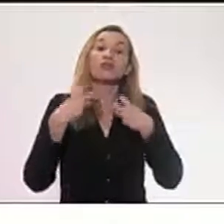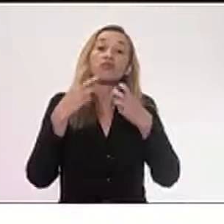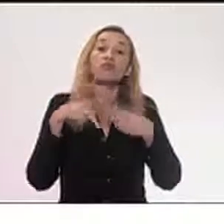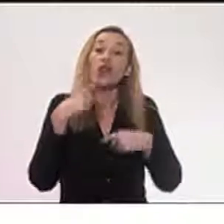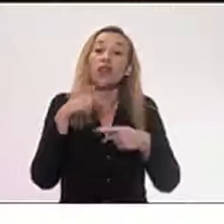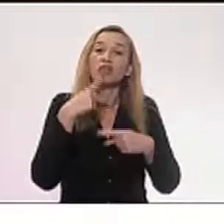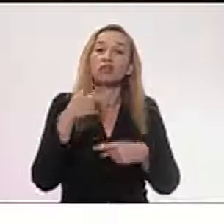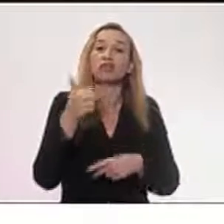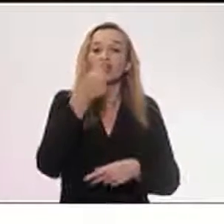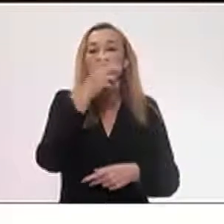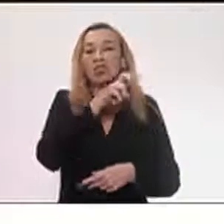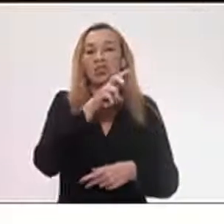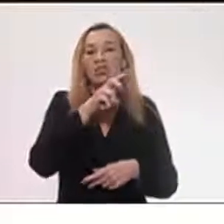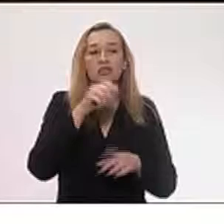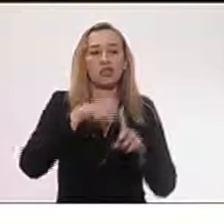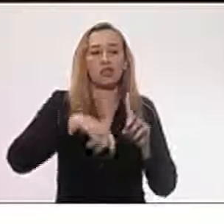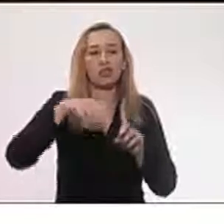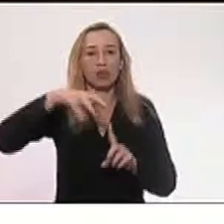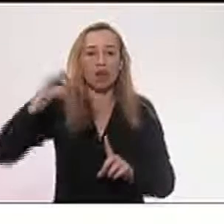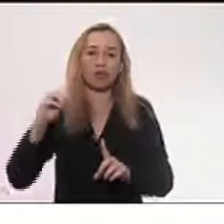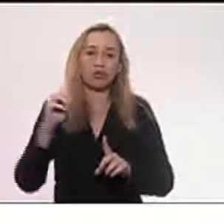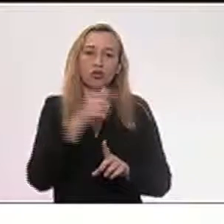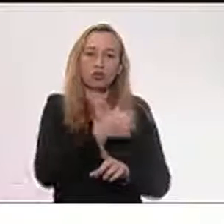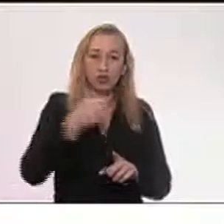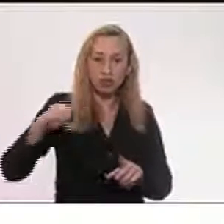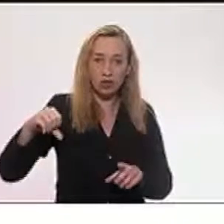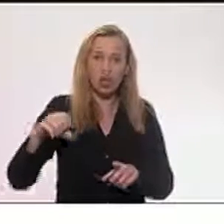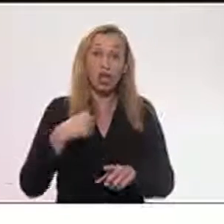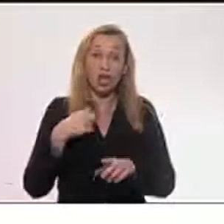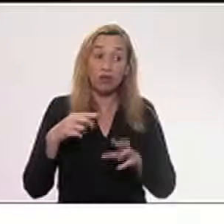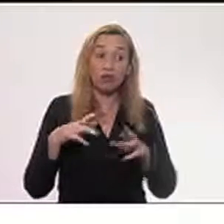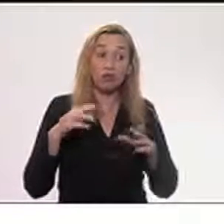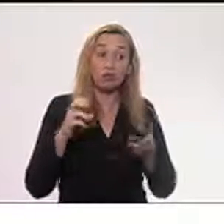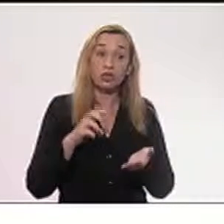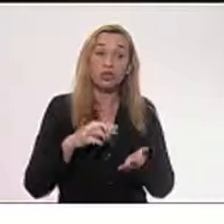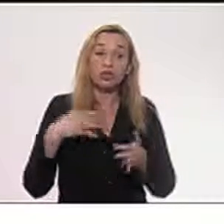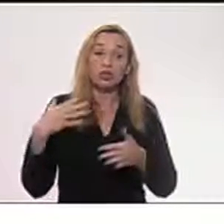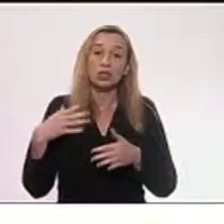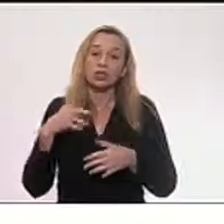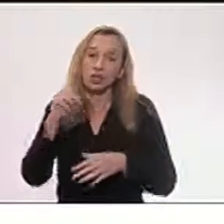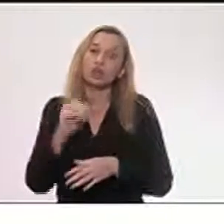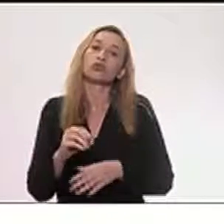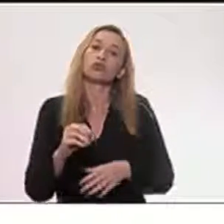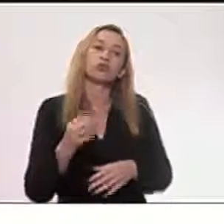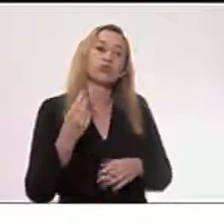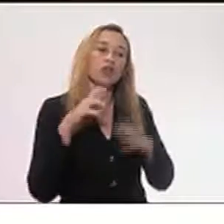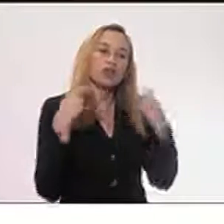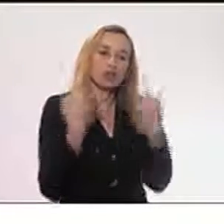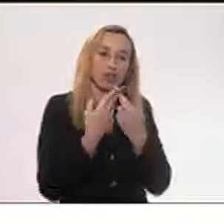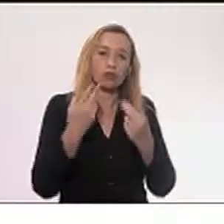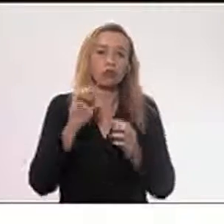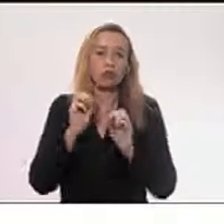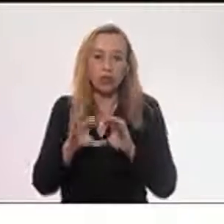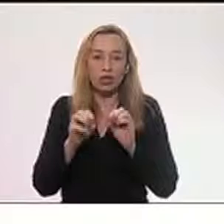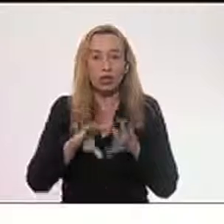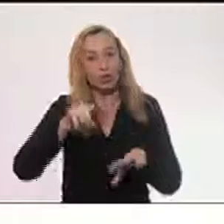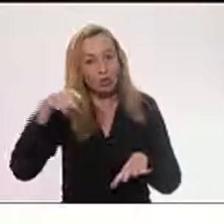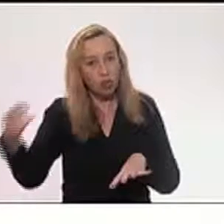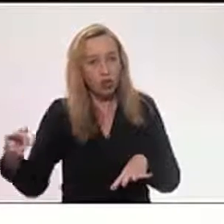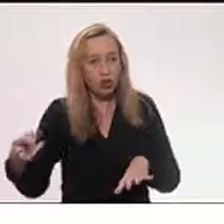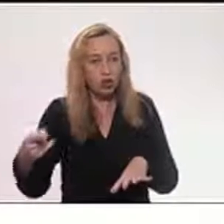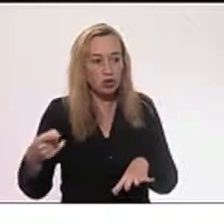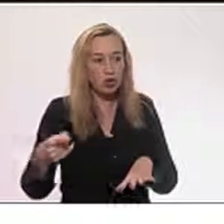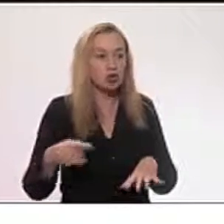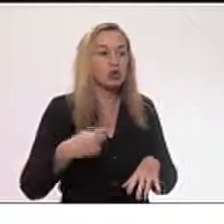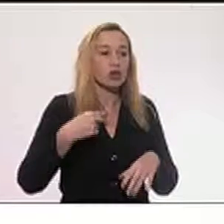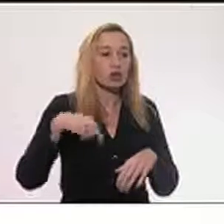de 2019. Eu mais cedo estive na reunião da Comissão de Educação, em seguida dei uma